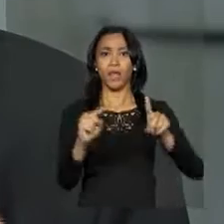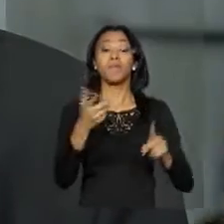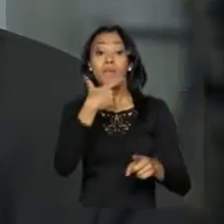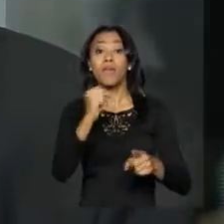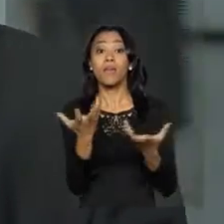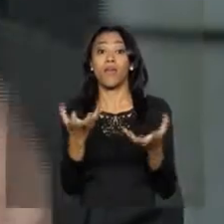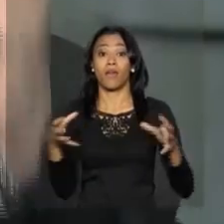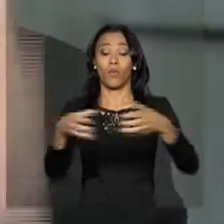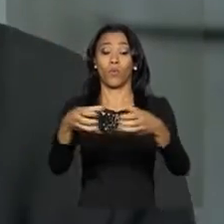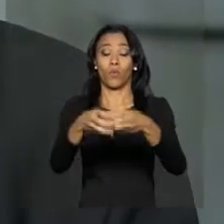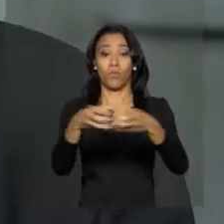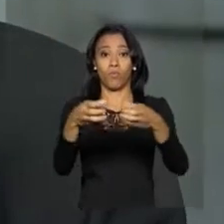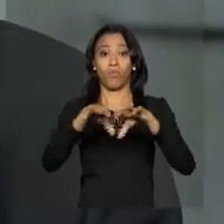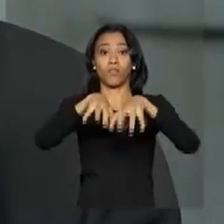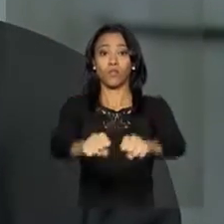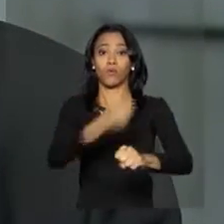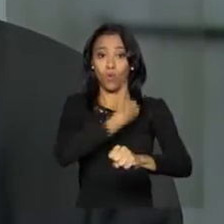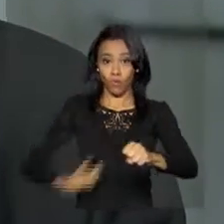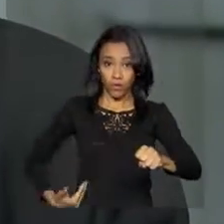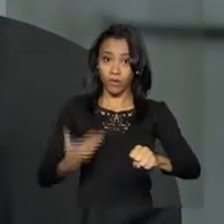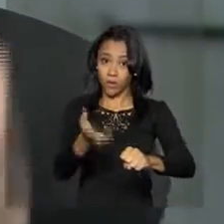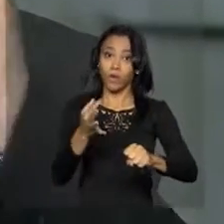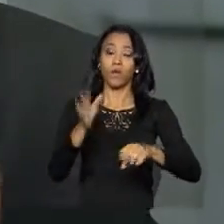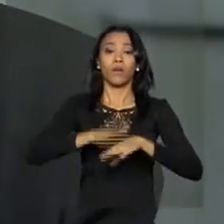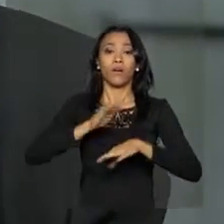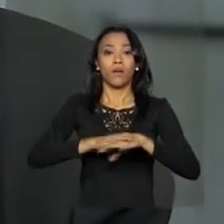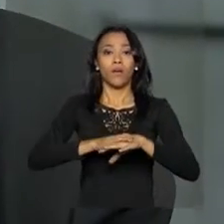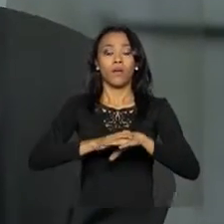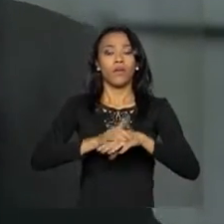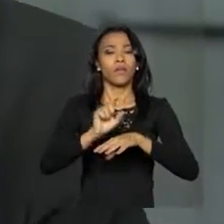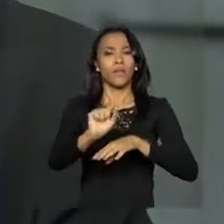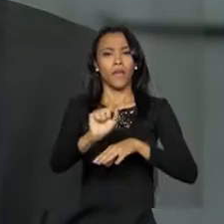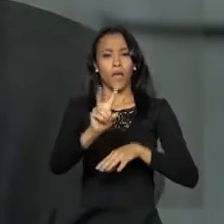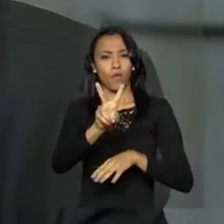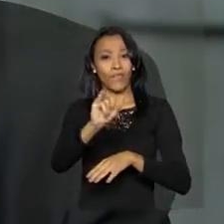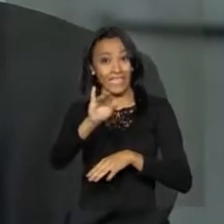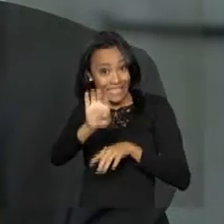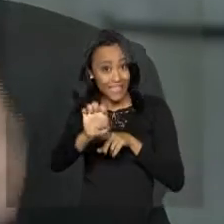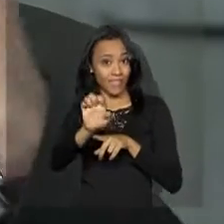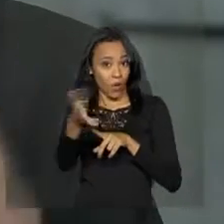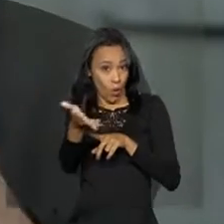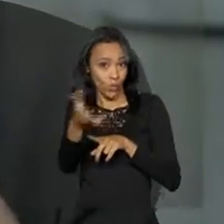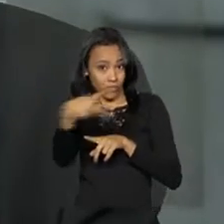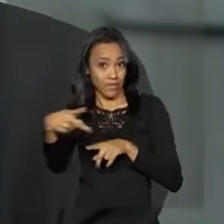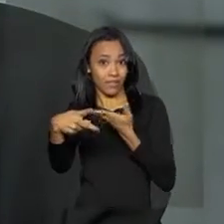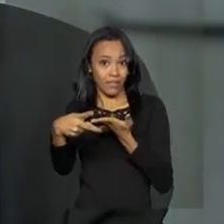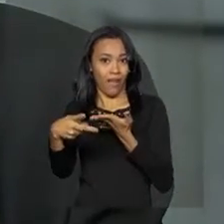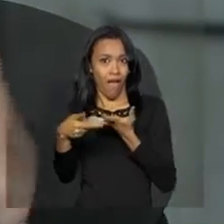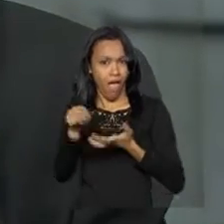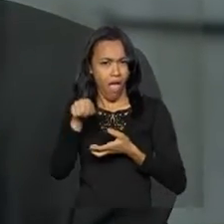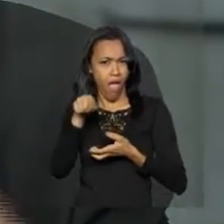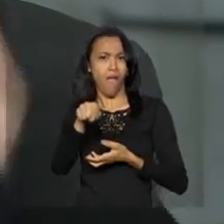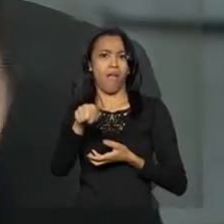ao governo, o próprio presidente da República, que será o vice hoje, ele mesmo